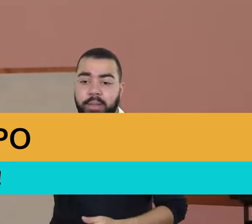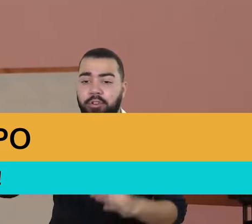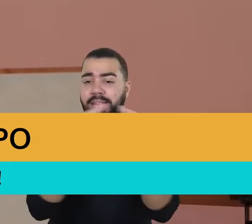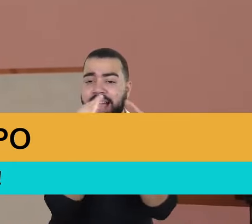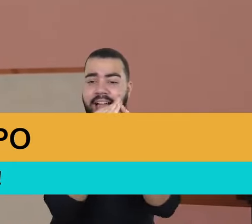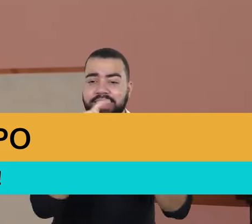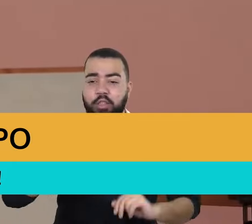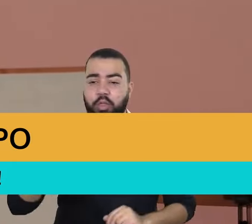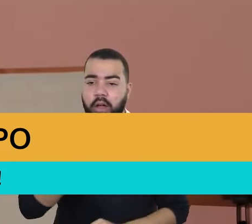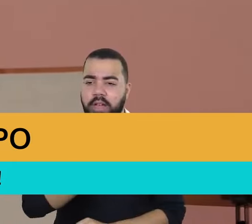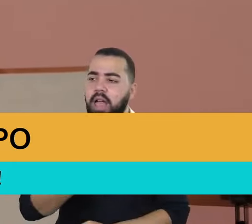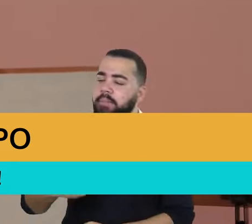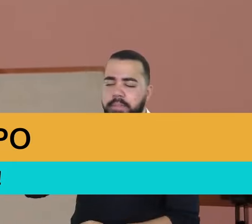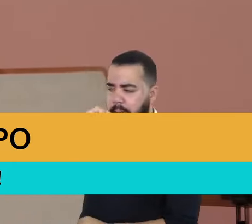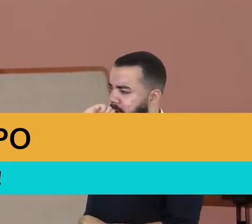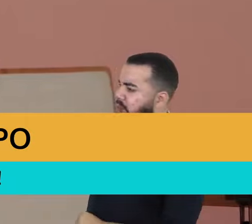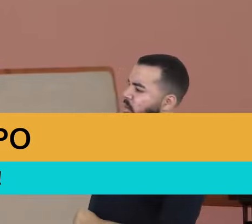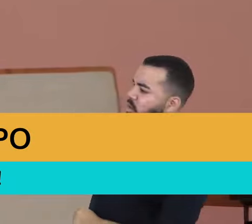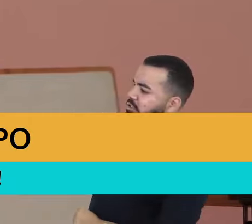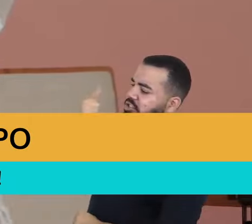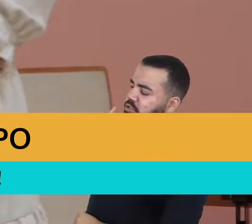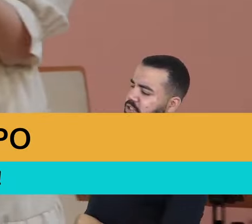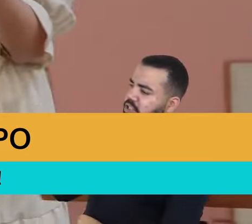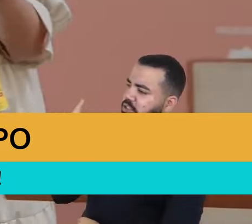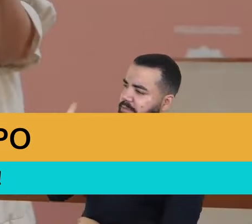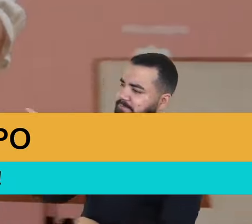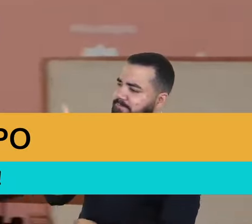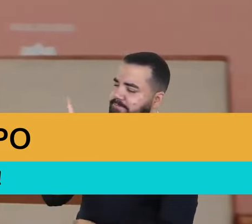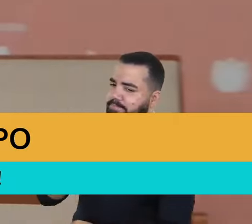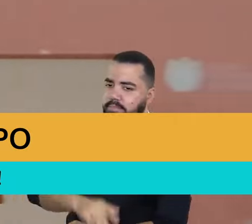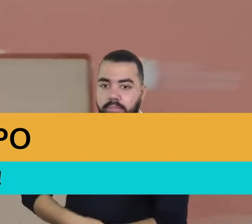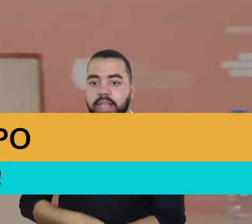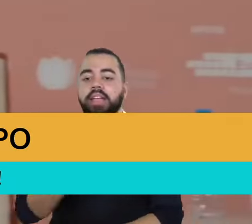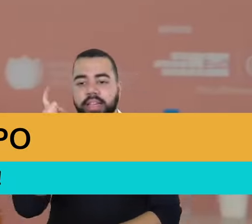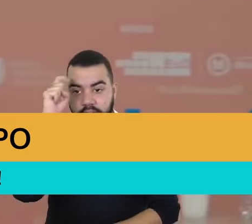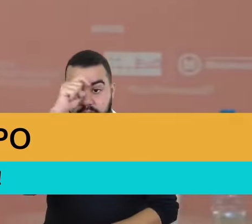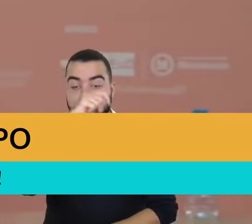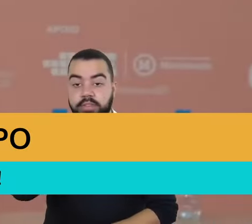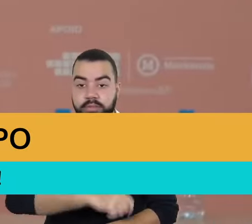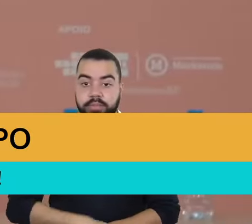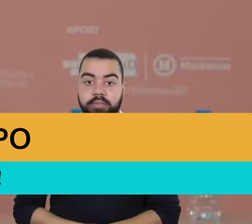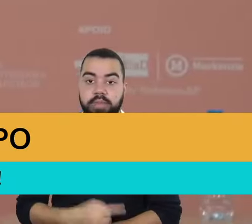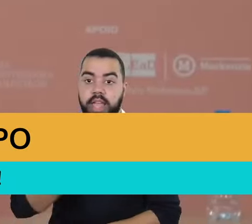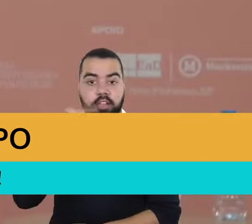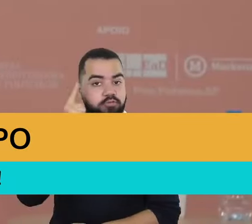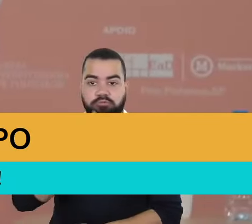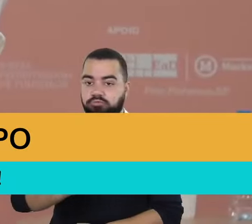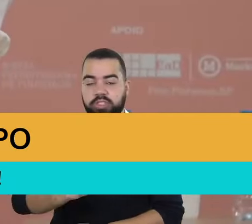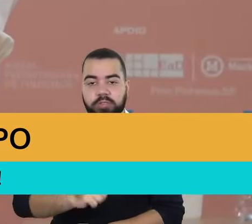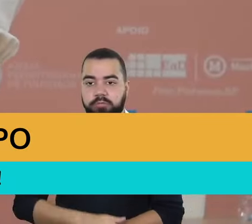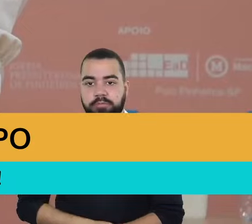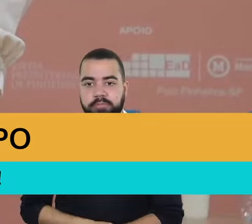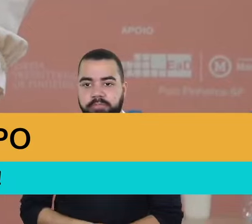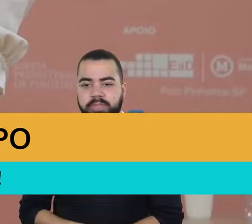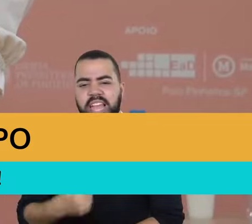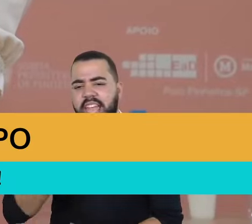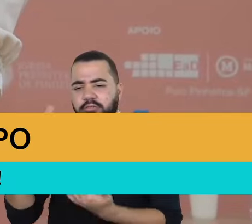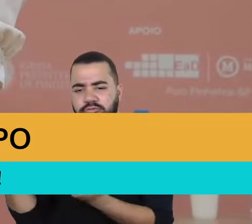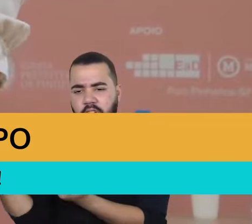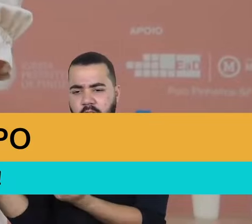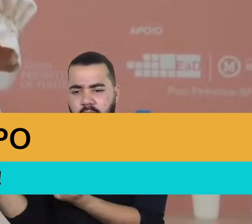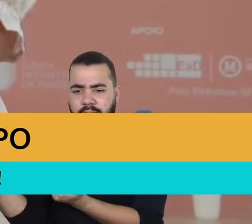uma semana. Dito e feito, né, gente? Não dá certo mesmo. A gente, eu tenho essa opinião, a gente não pode. É que eu era jovem.